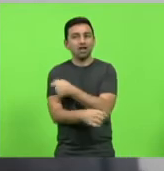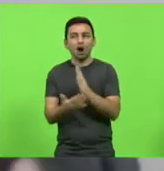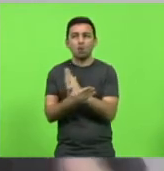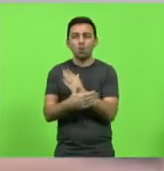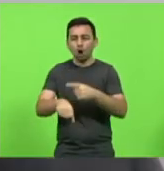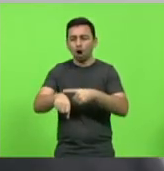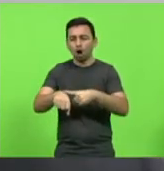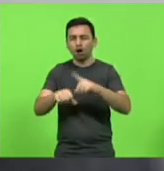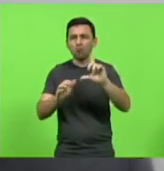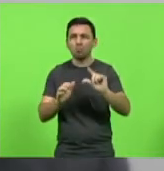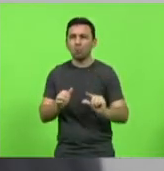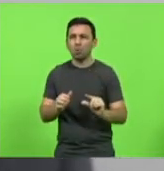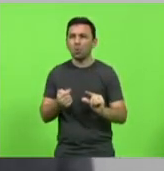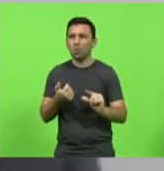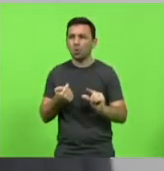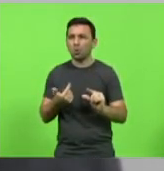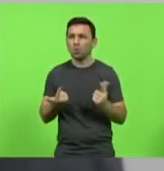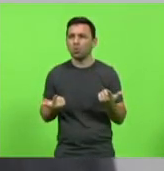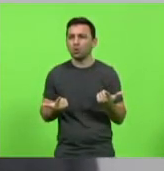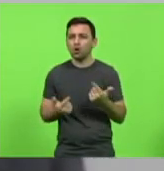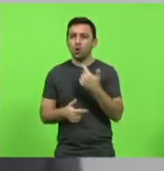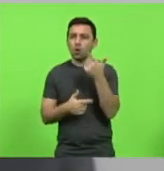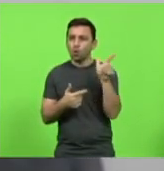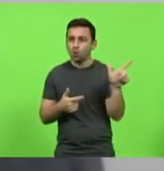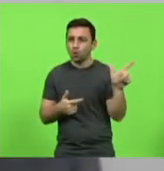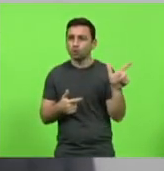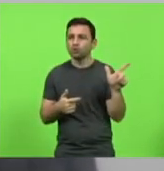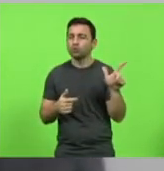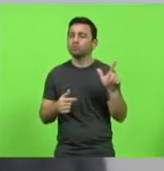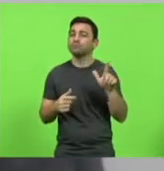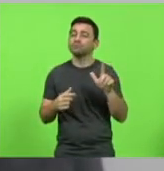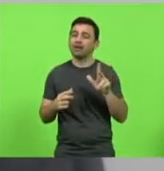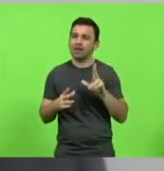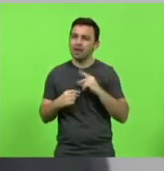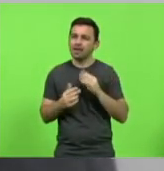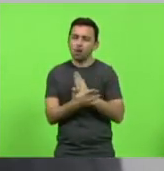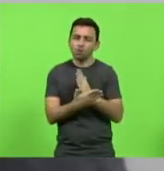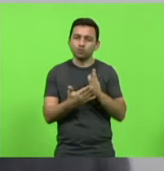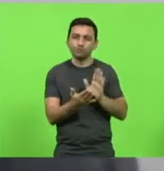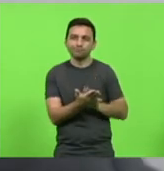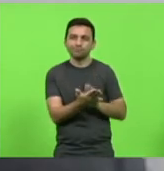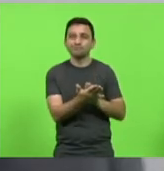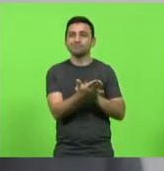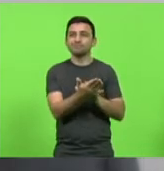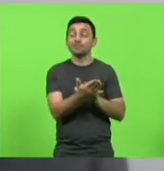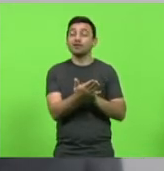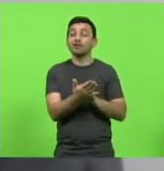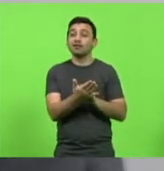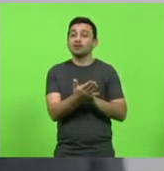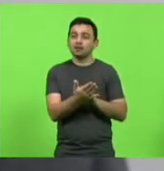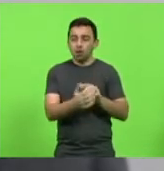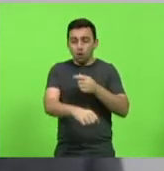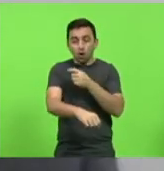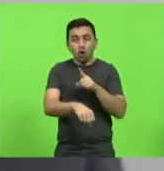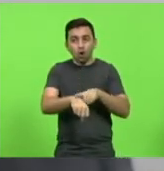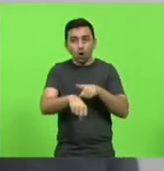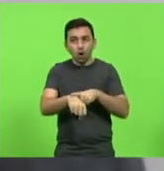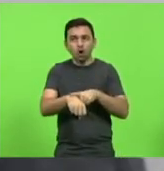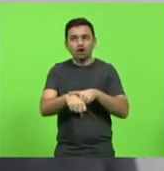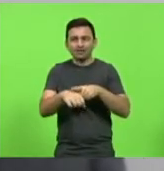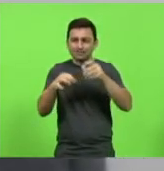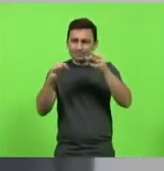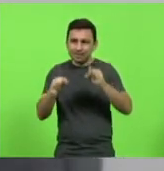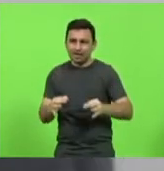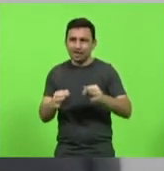reduzidos. É bem verdade que outros também merecem aqui os aplausos, porque vacinam em horários estendidos,